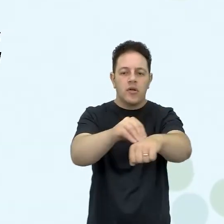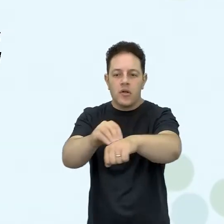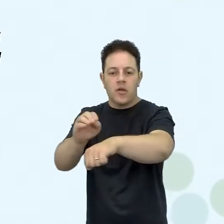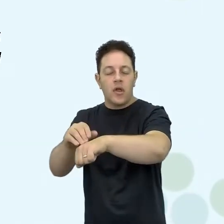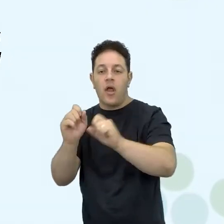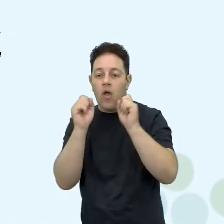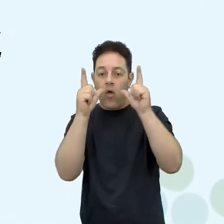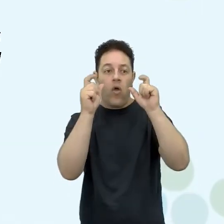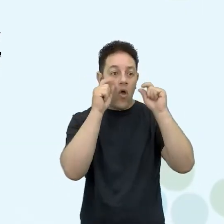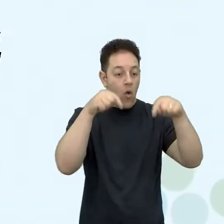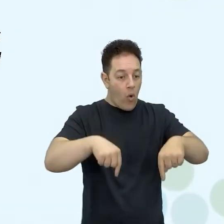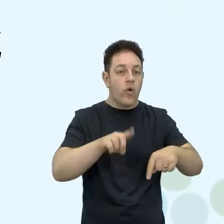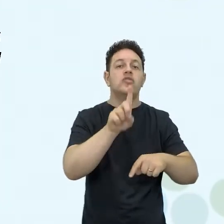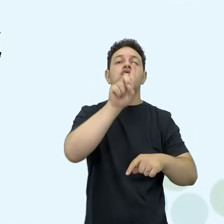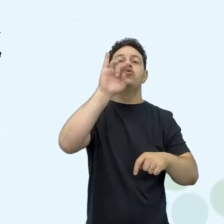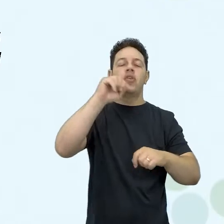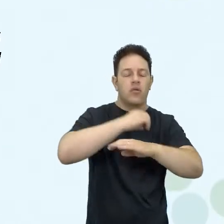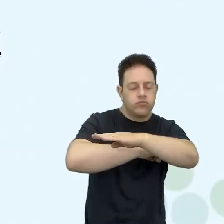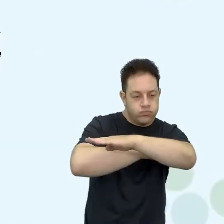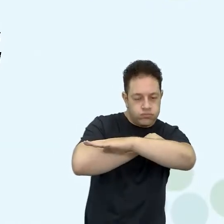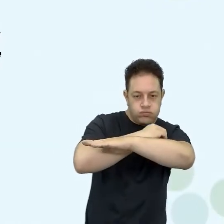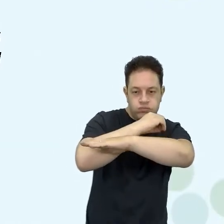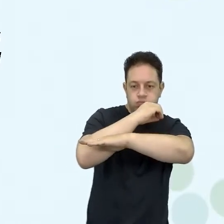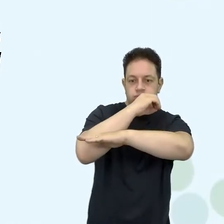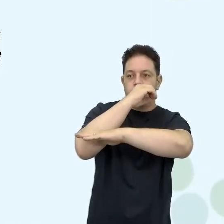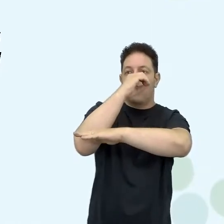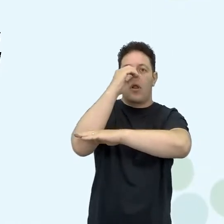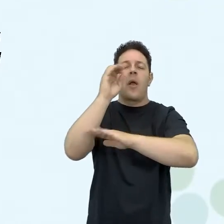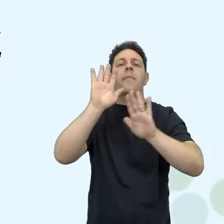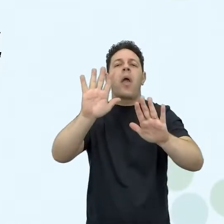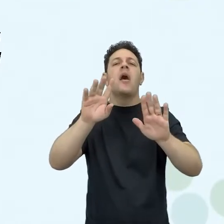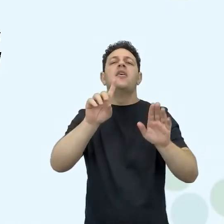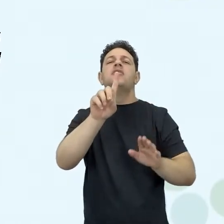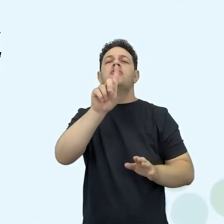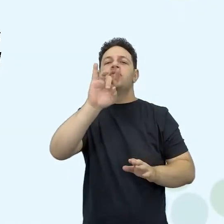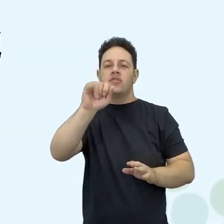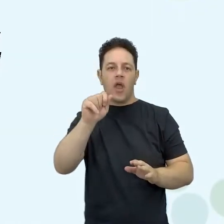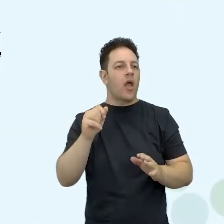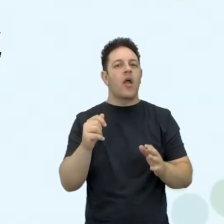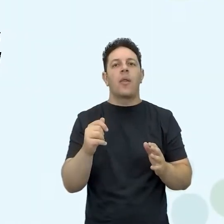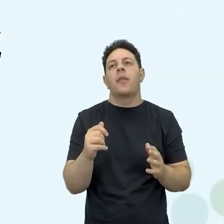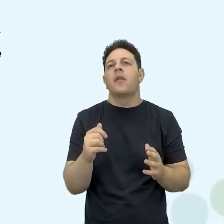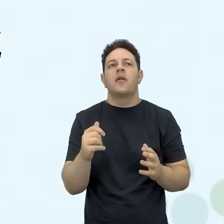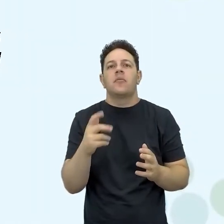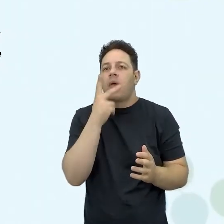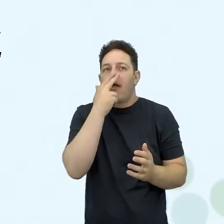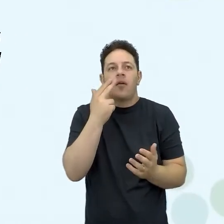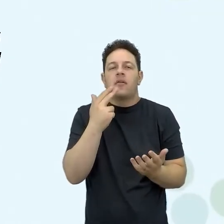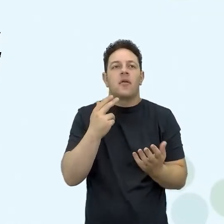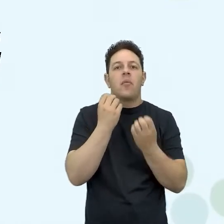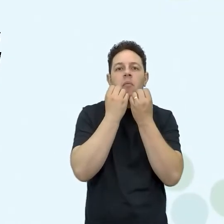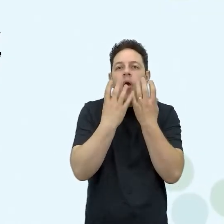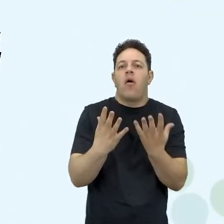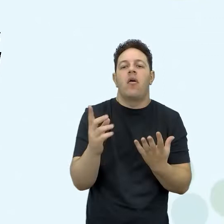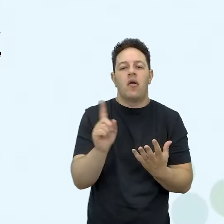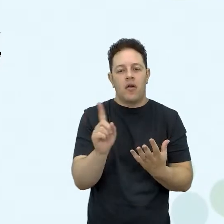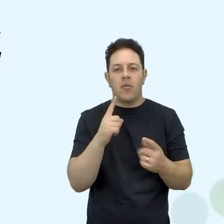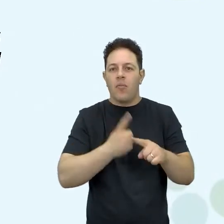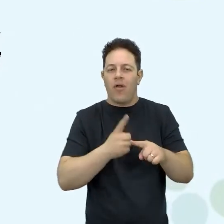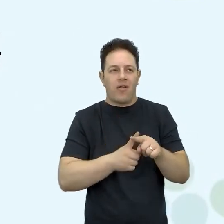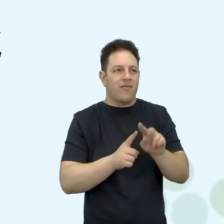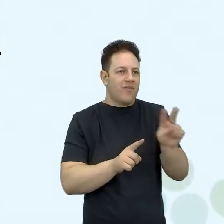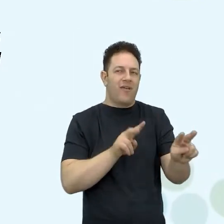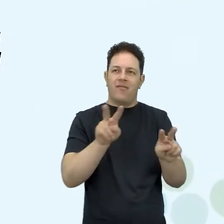dia que está começando, mas esse dia não é muito promissor, porque ele vai dizendo